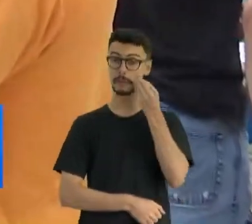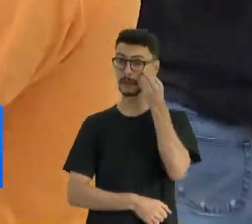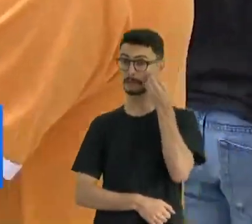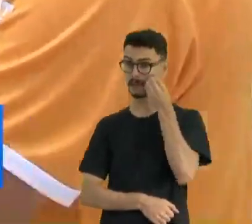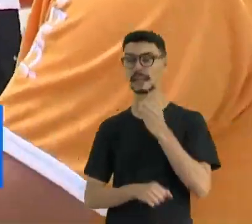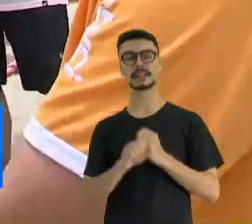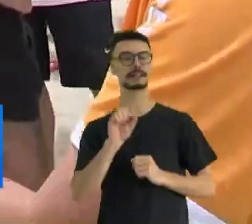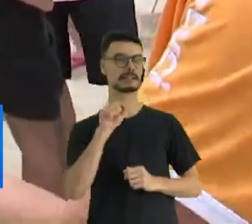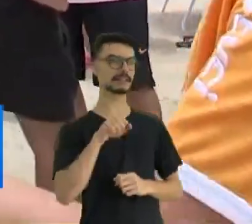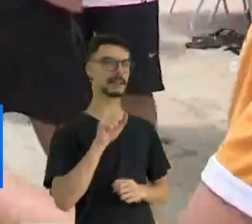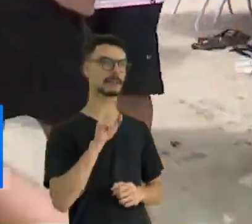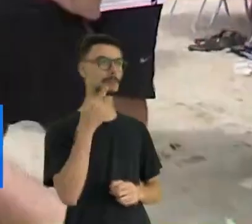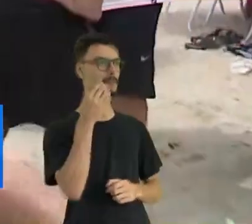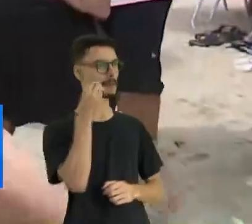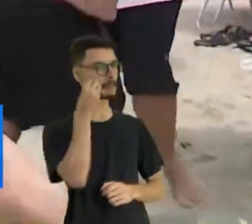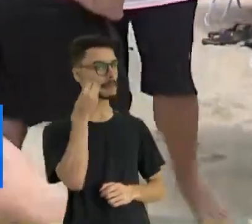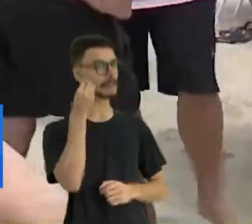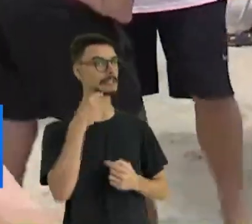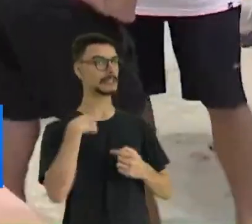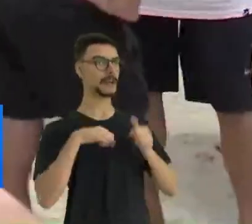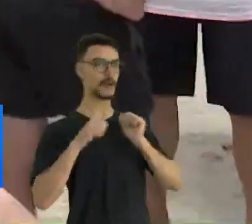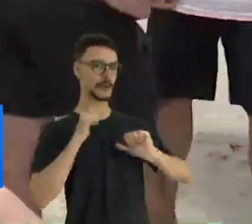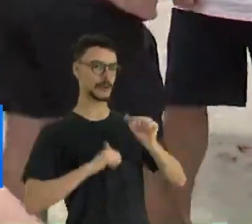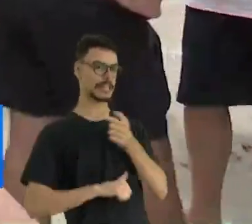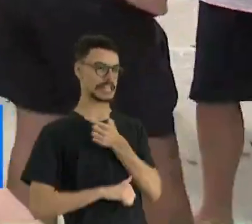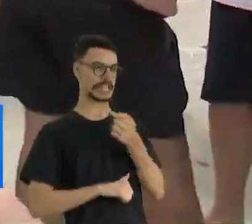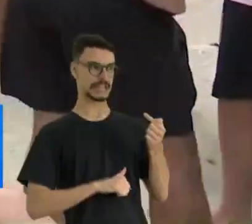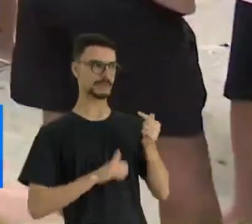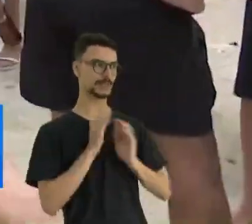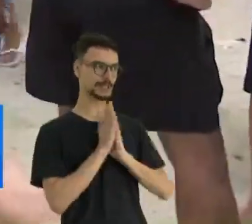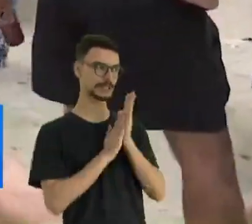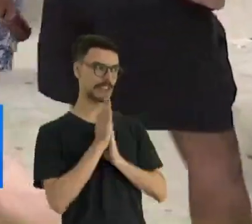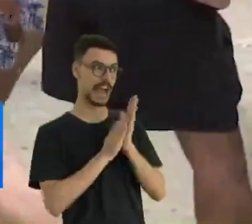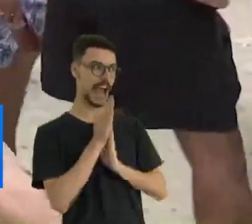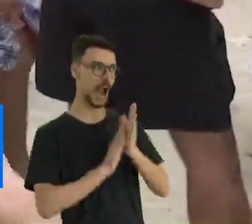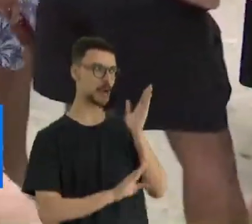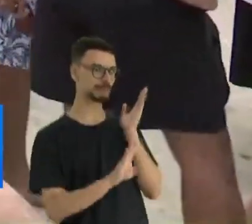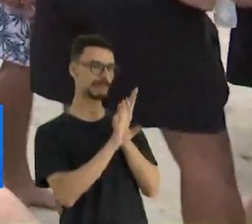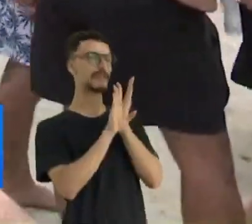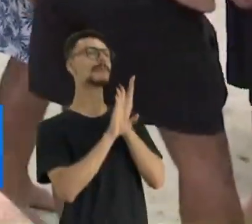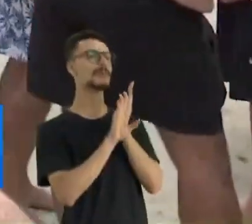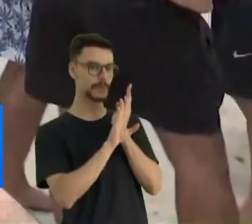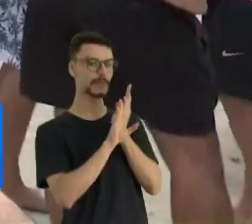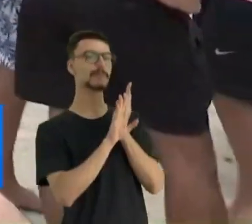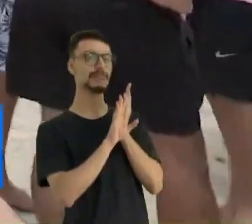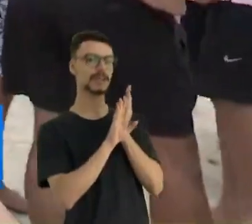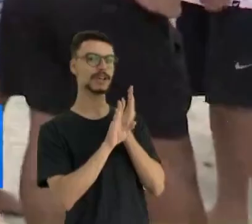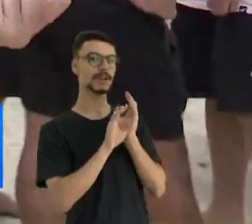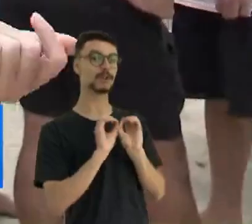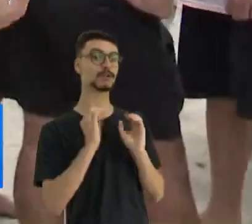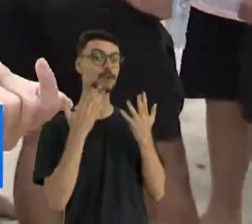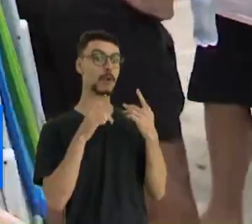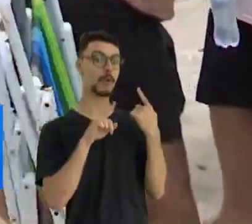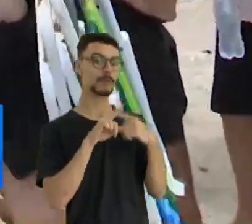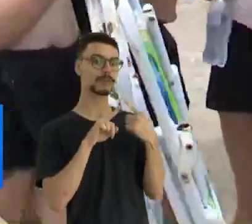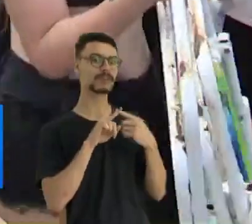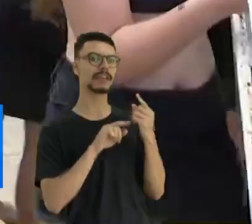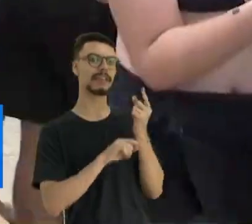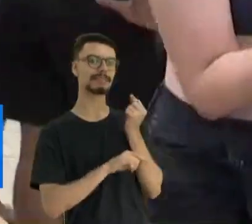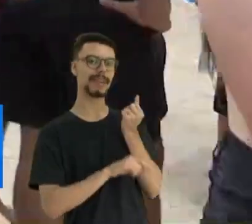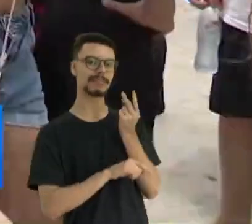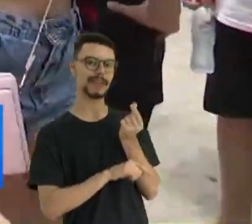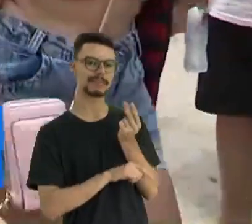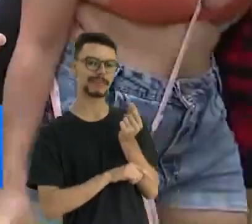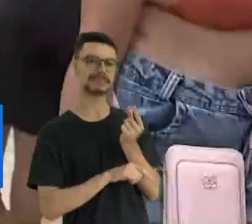Matheus? Primeira vez. Eu tô numa ansiedade, assim, a semana inteira, desde quando eu descobri, na verdade, né, o show, porque faz muito tempo que eu